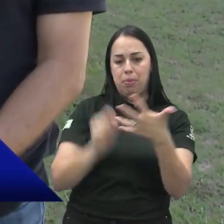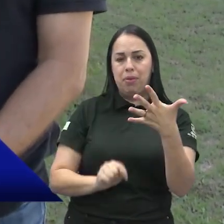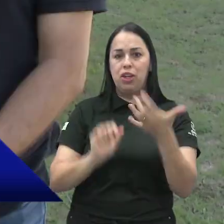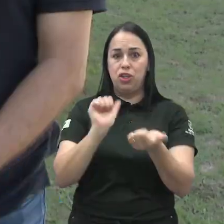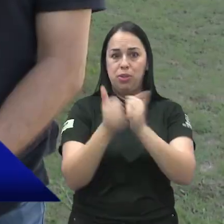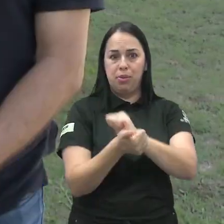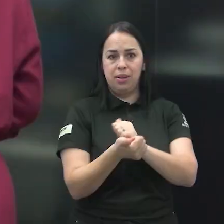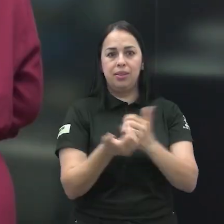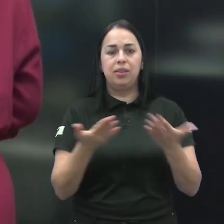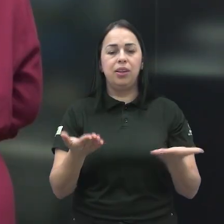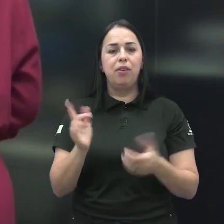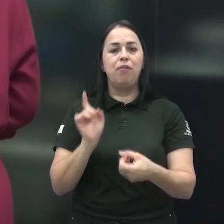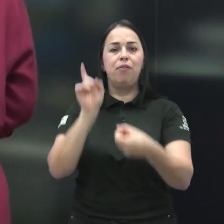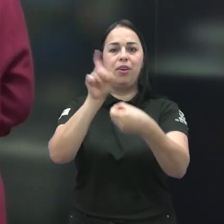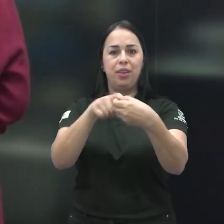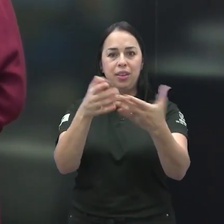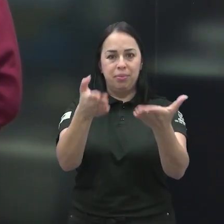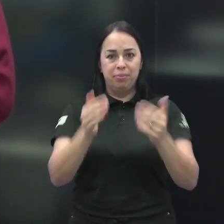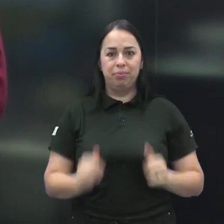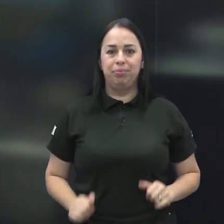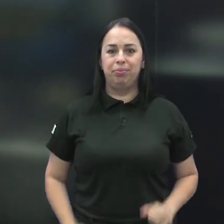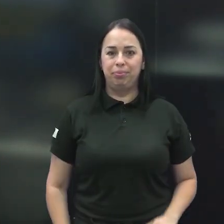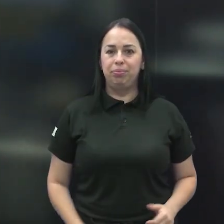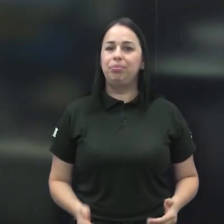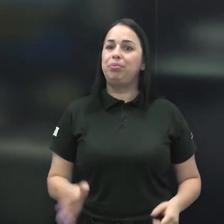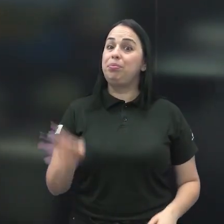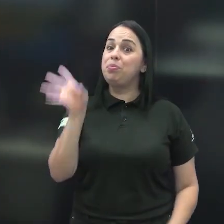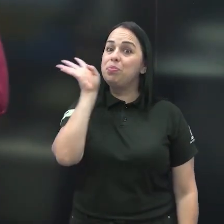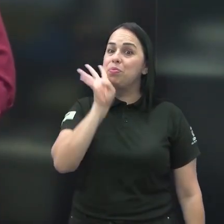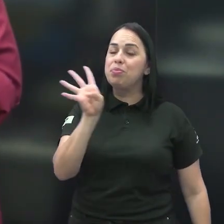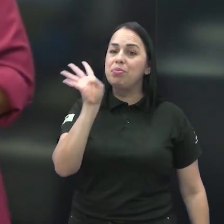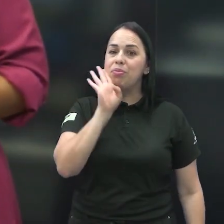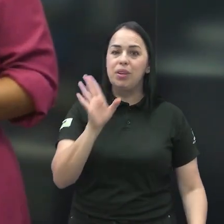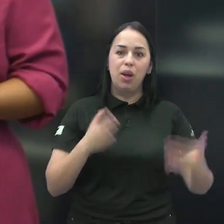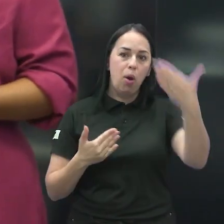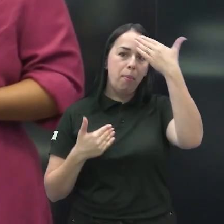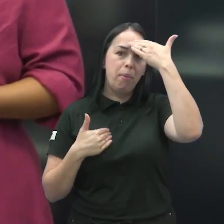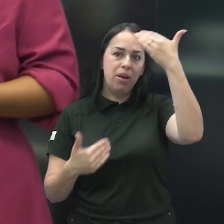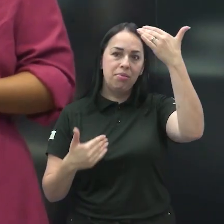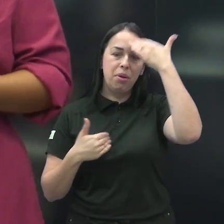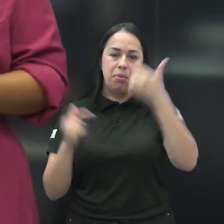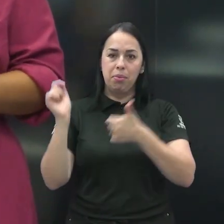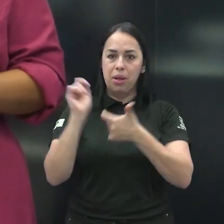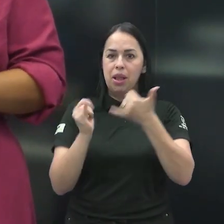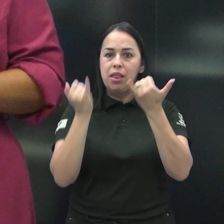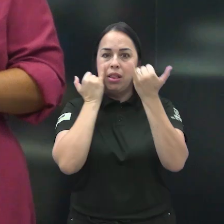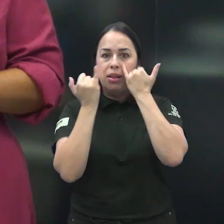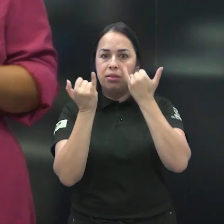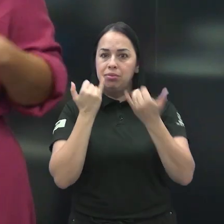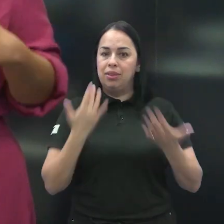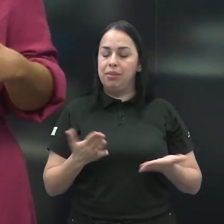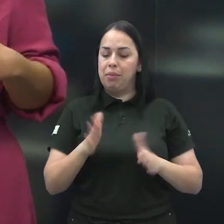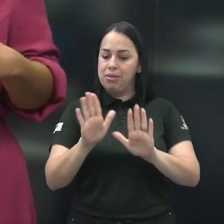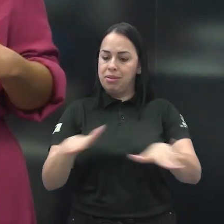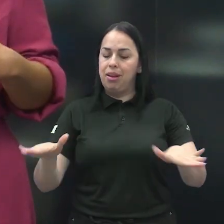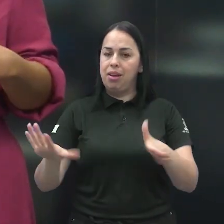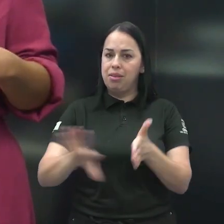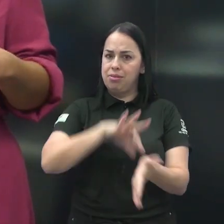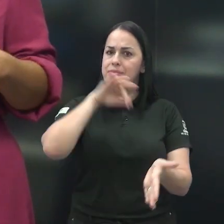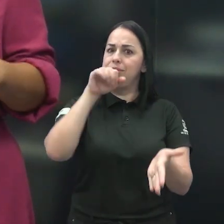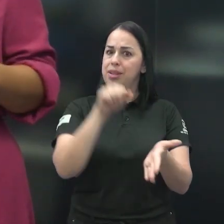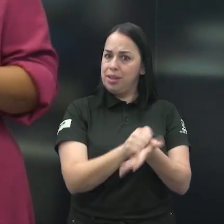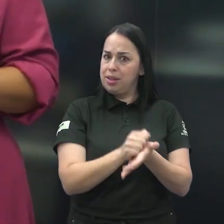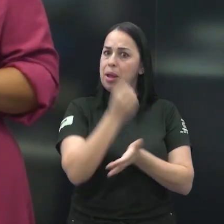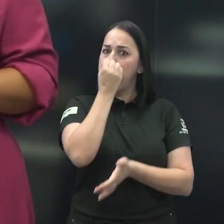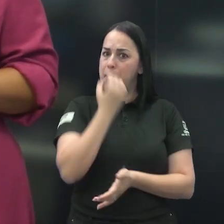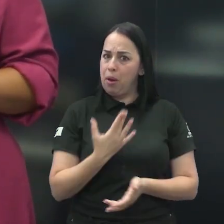que estão com vaga aberta. Eu volto com você no estúdio. Que demais, Ana. Obrigada pelas informações. Bom para inscrever a criançada